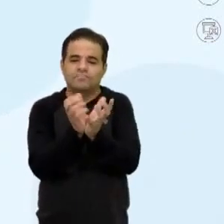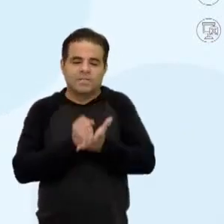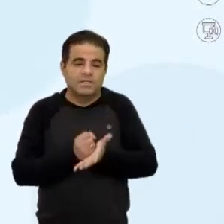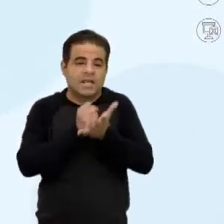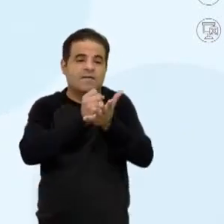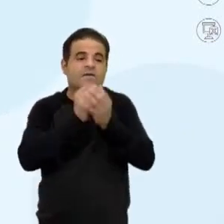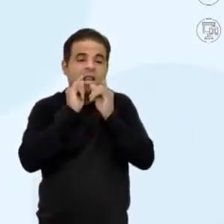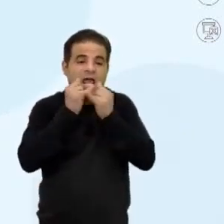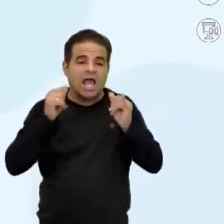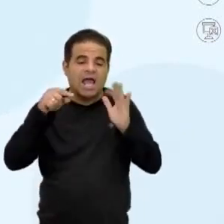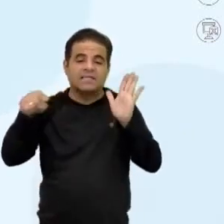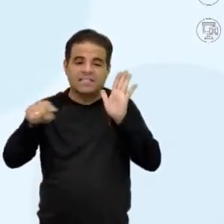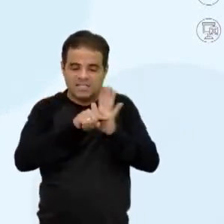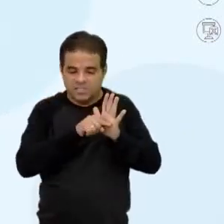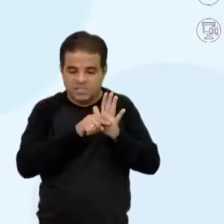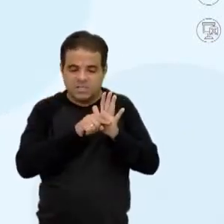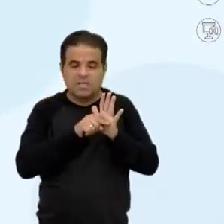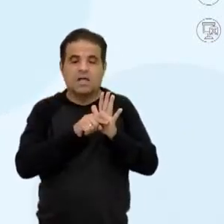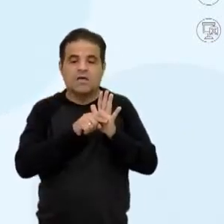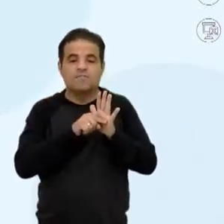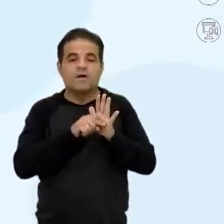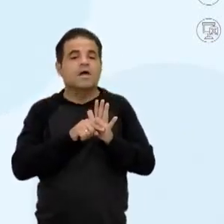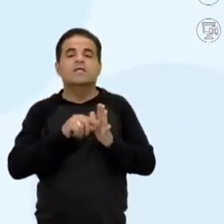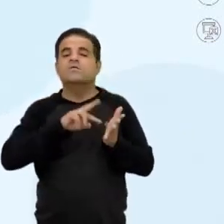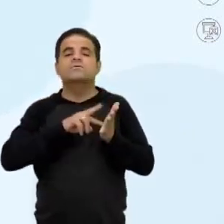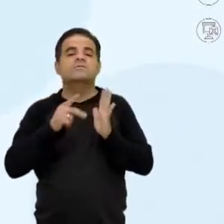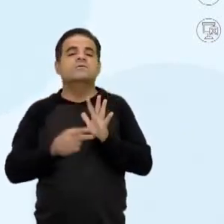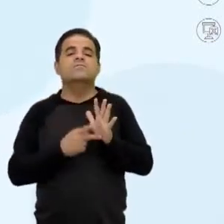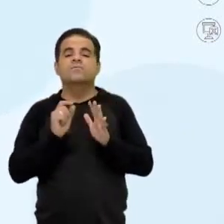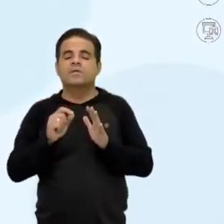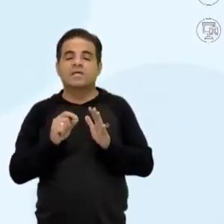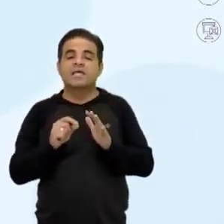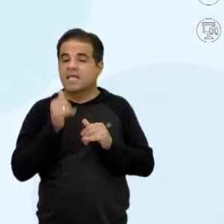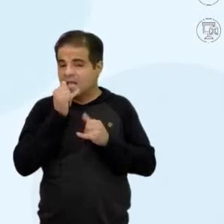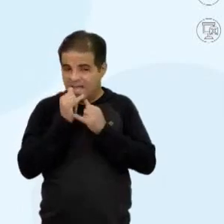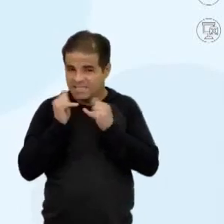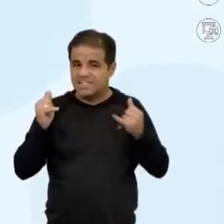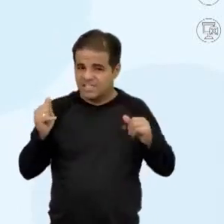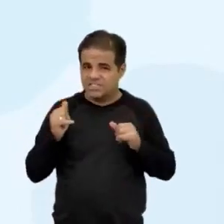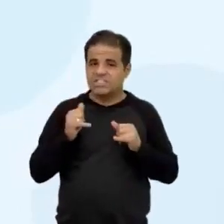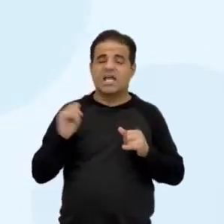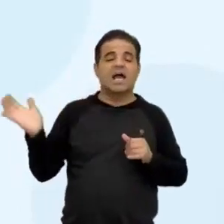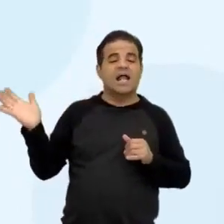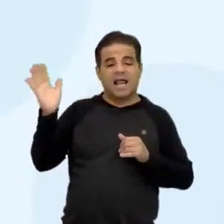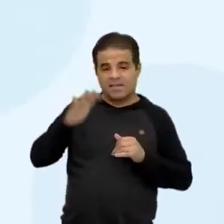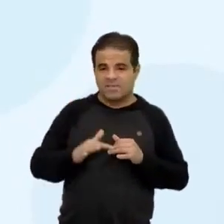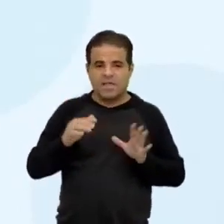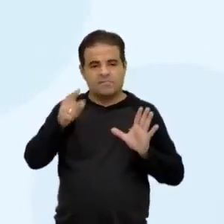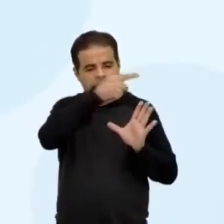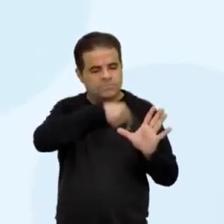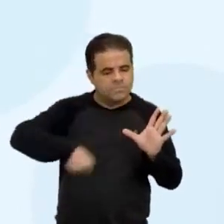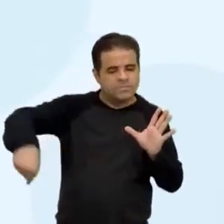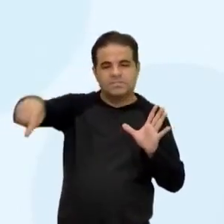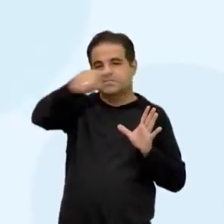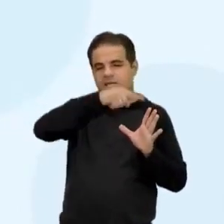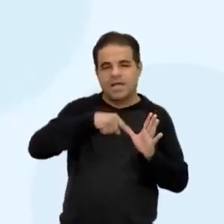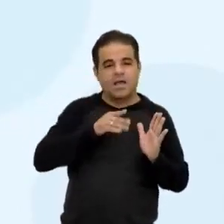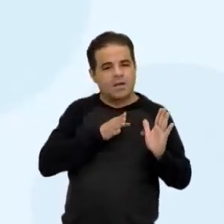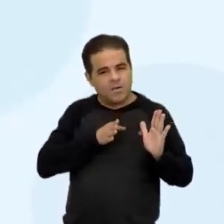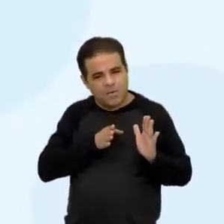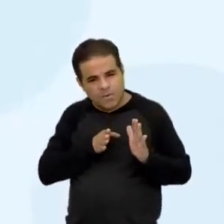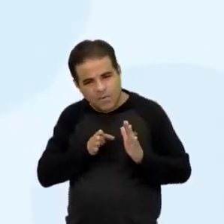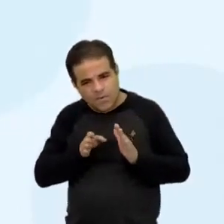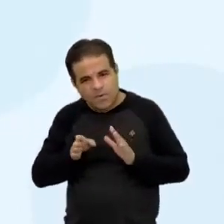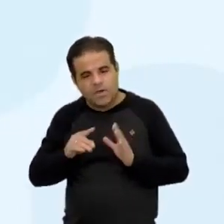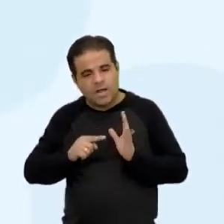carga negativa ou aterramento. Então, quer dizer o quê? Que essa energia, ela veio por aqui, ela passou